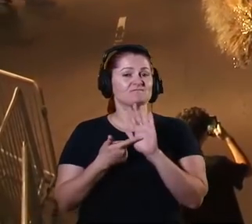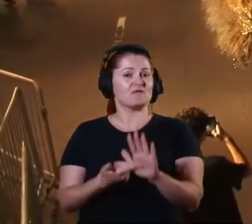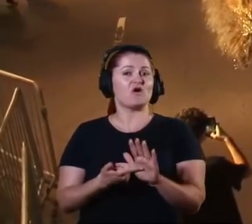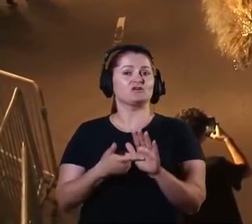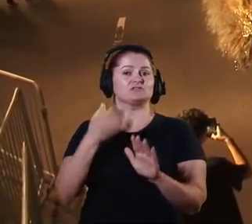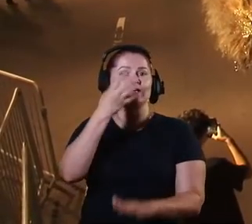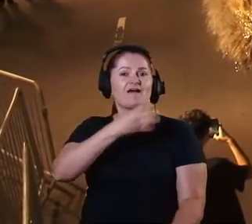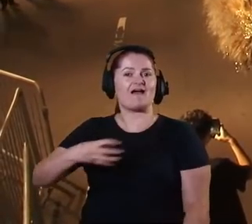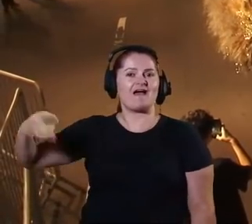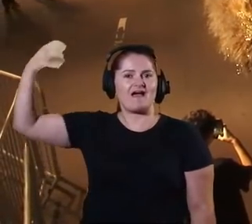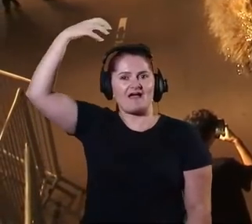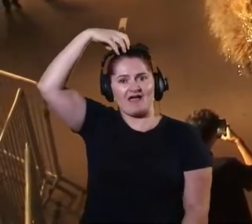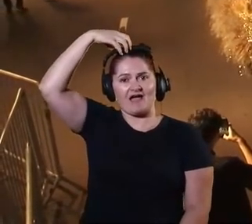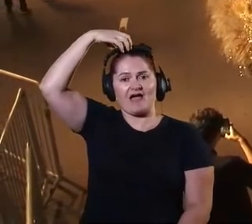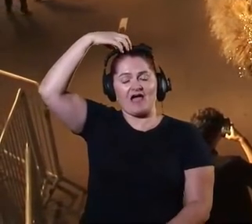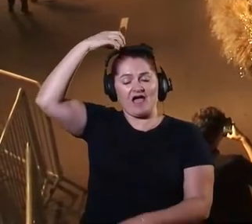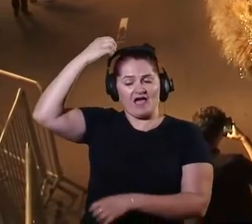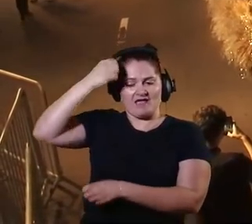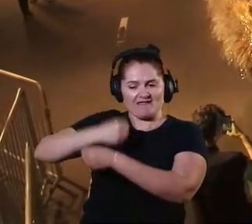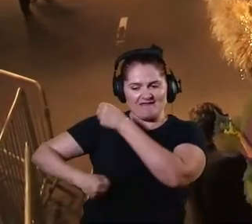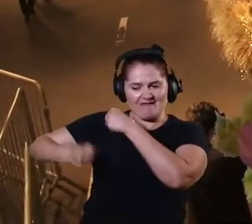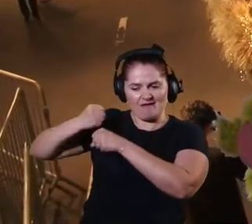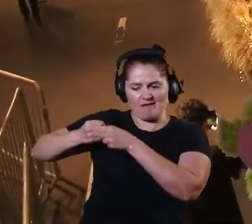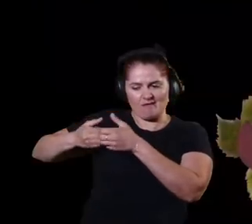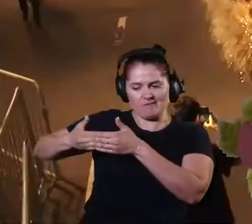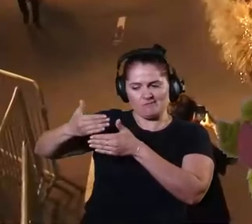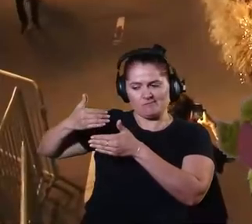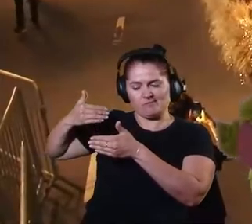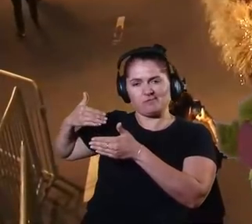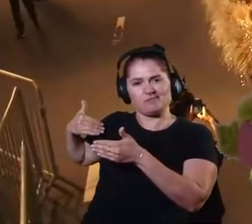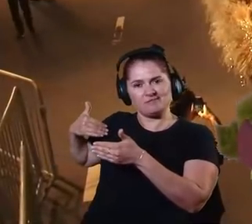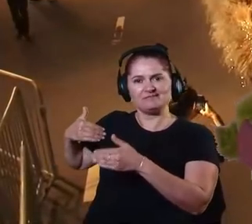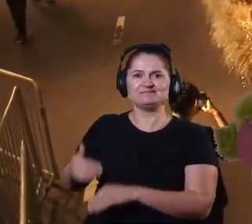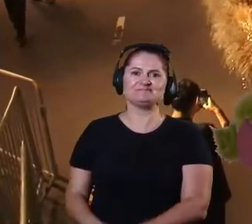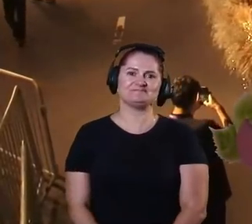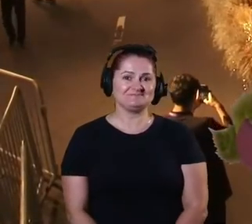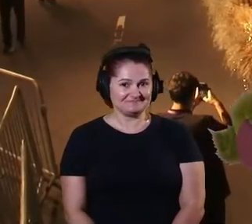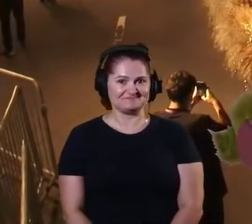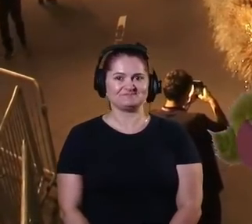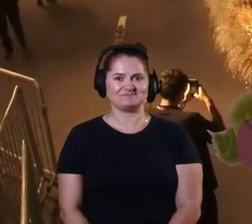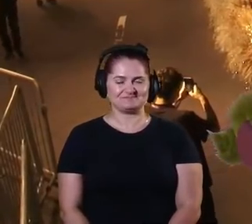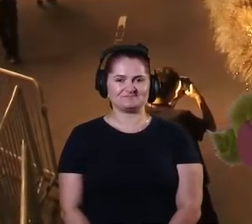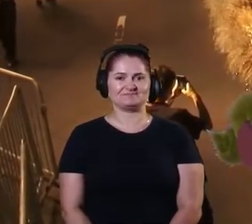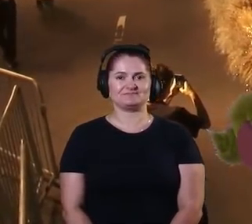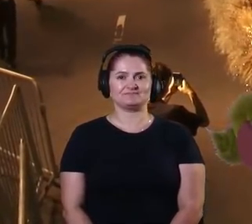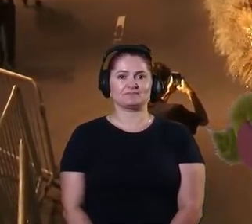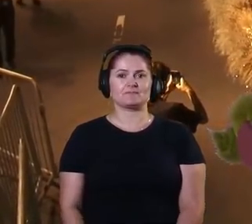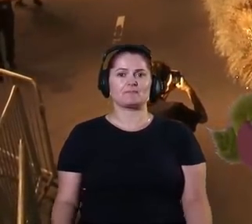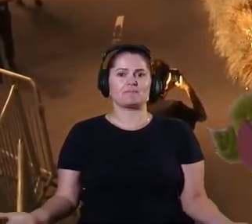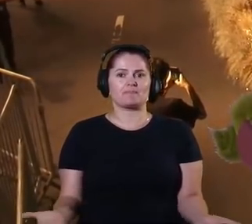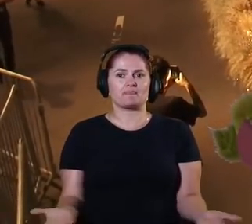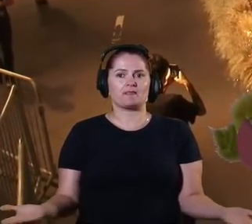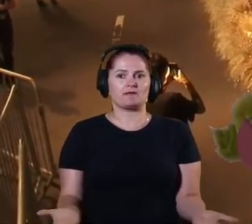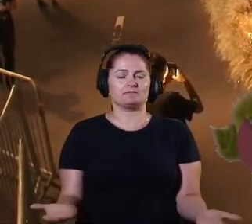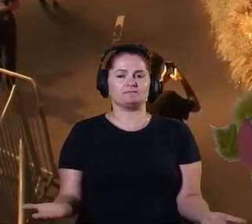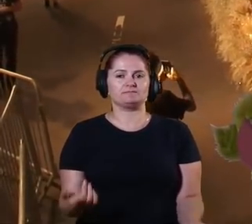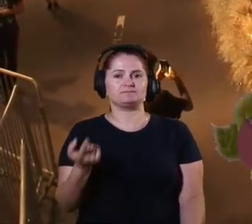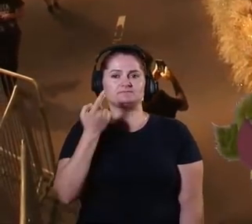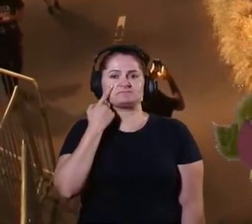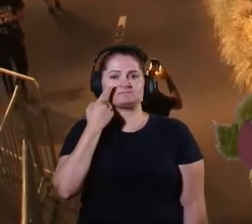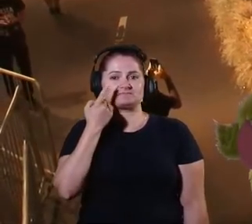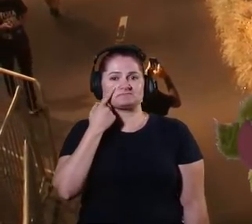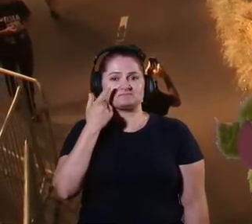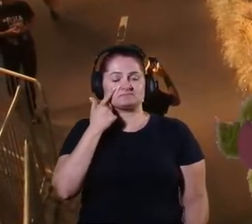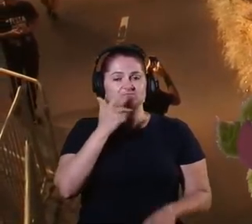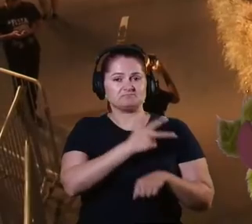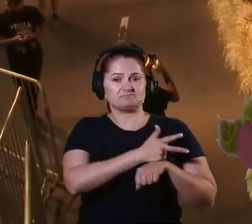outros tempos, nos fios da história. Rainha da Festa da Uva. E você acompanha as imagens aqui,